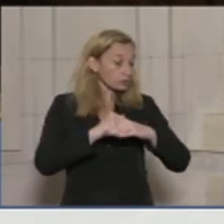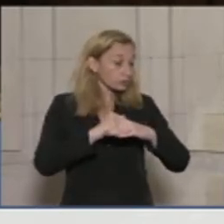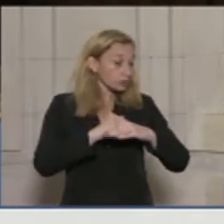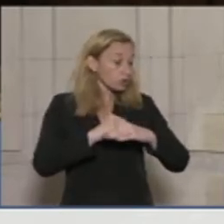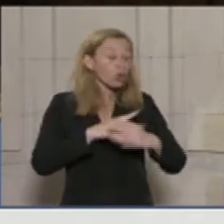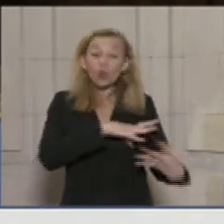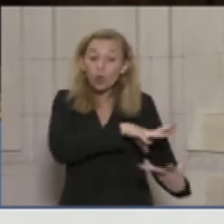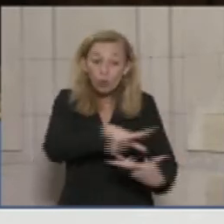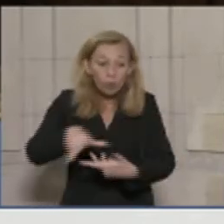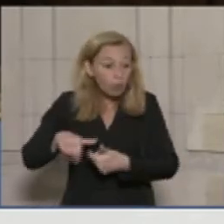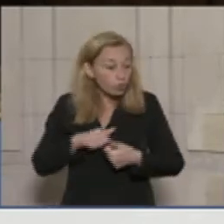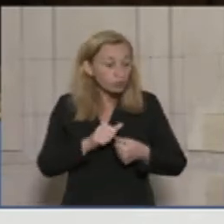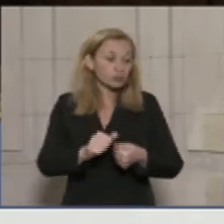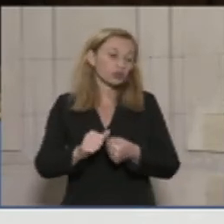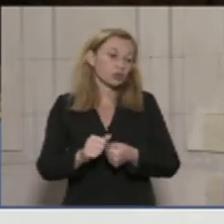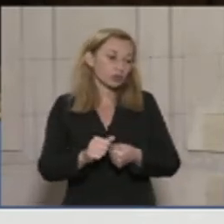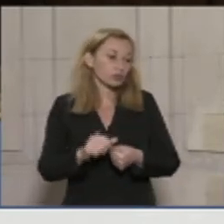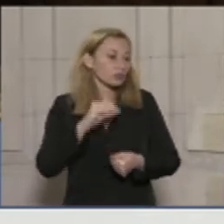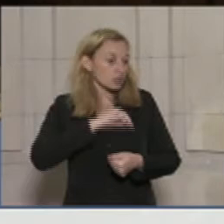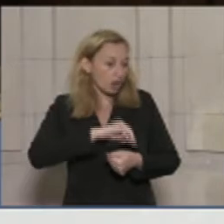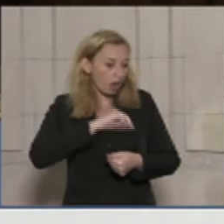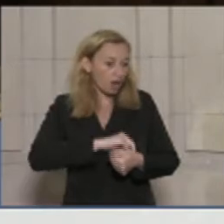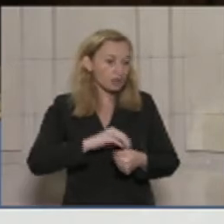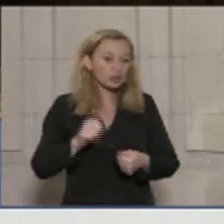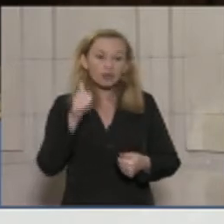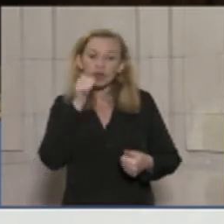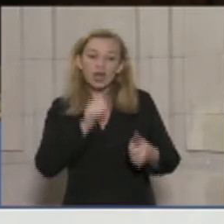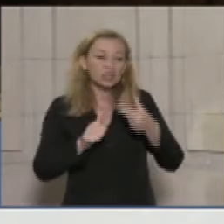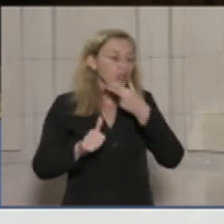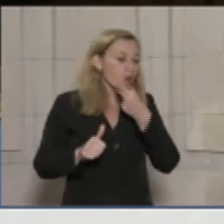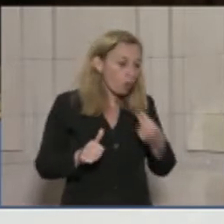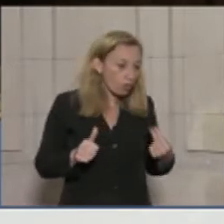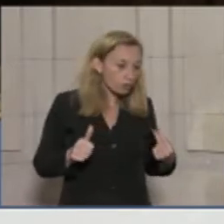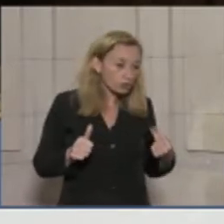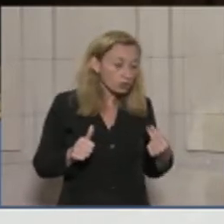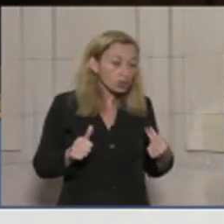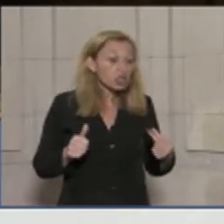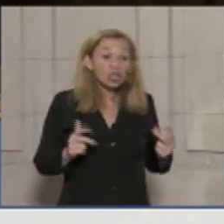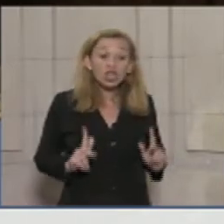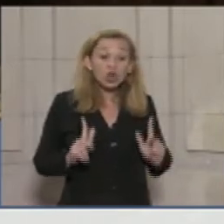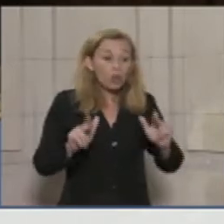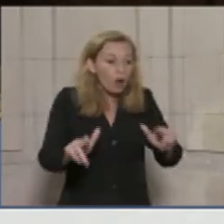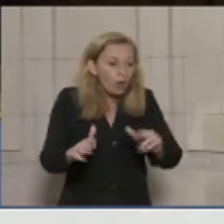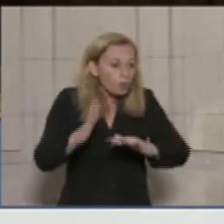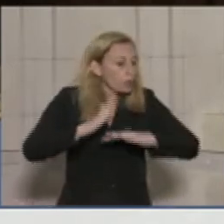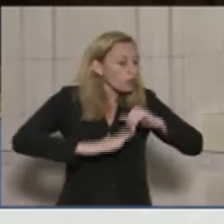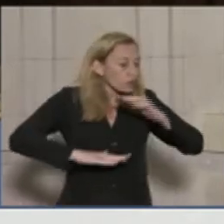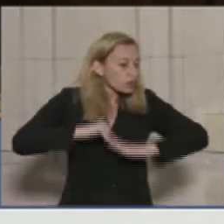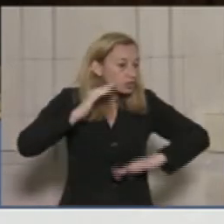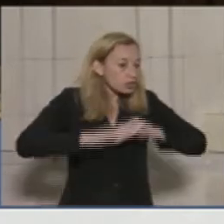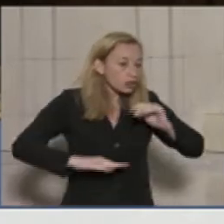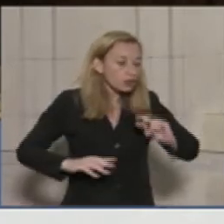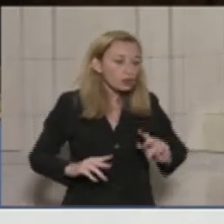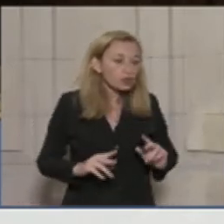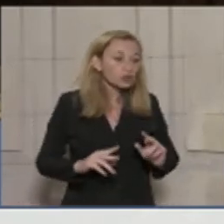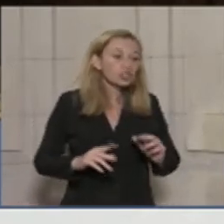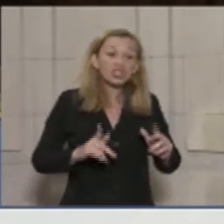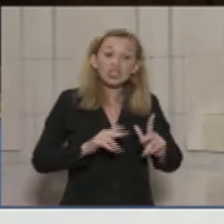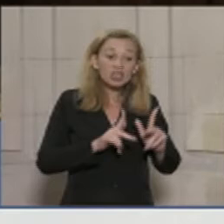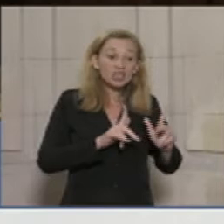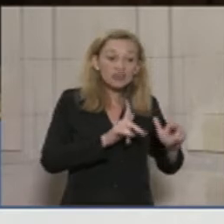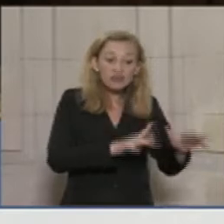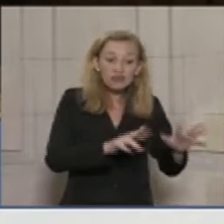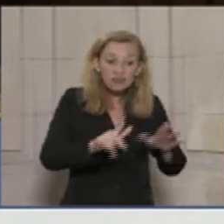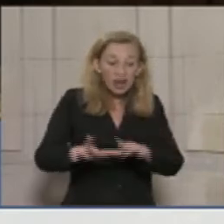a equiparação salarial entre mulheres e homens, mulheres que têm a mesma profissão, que ainda continuam em diversos países